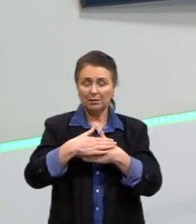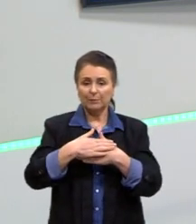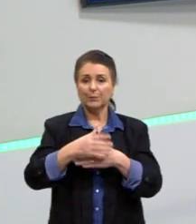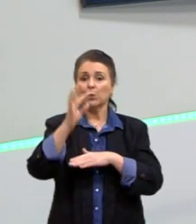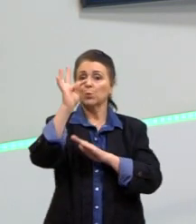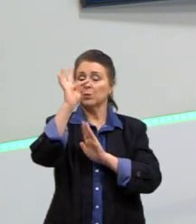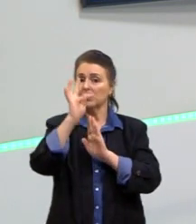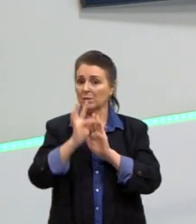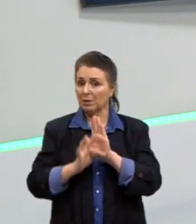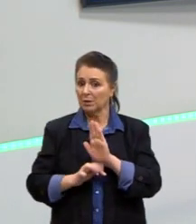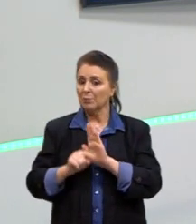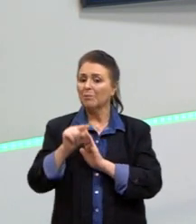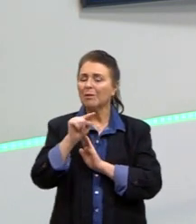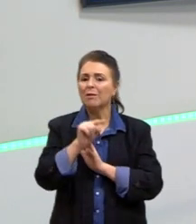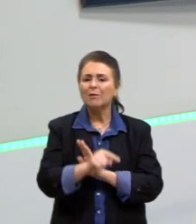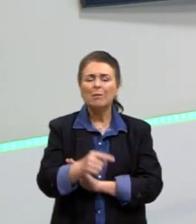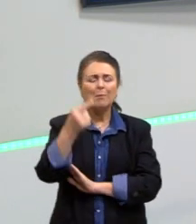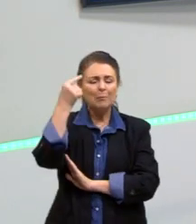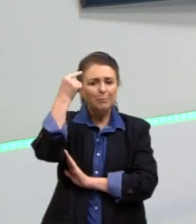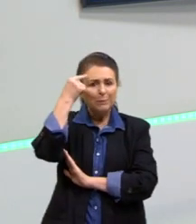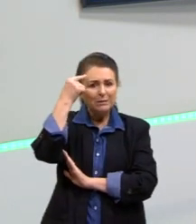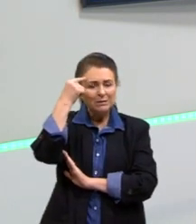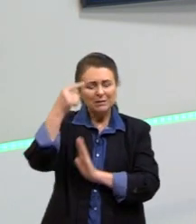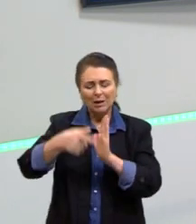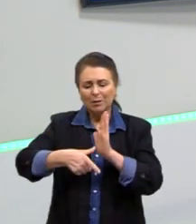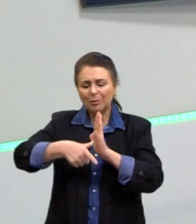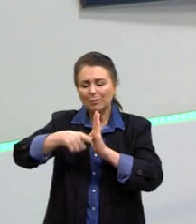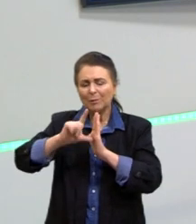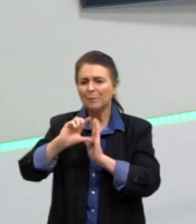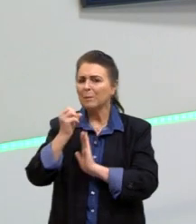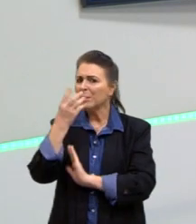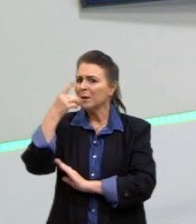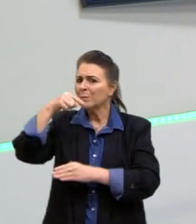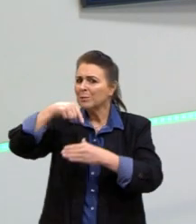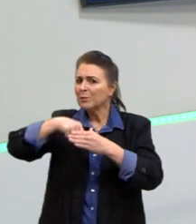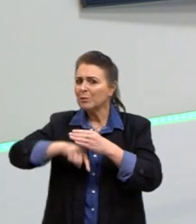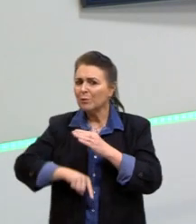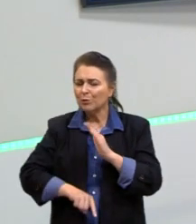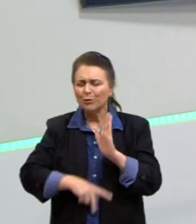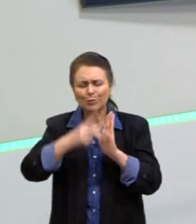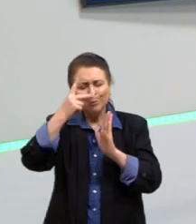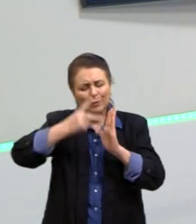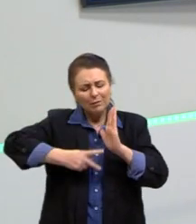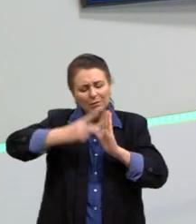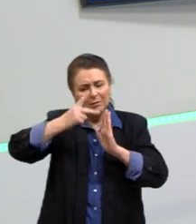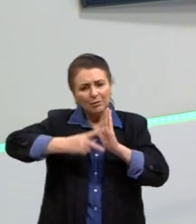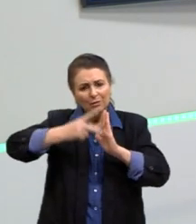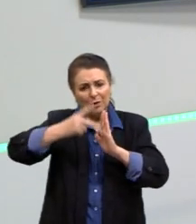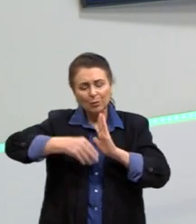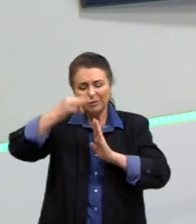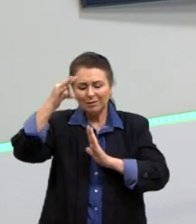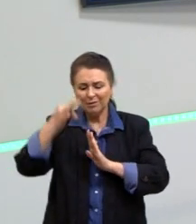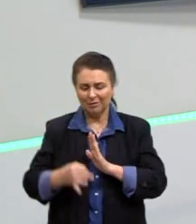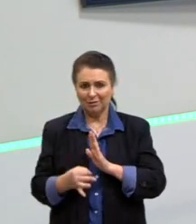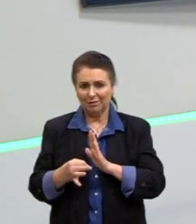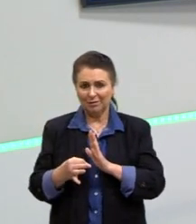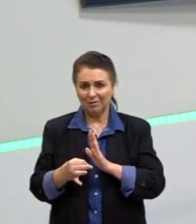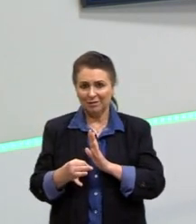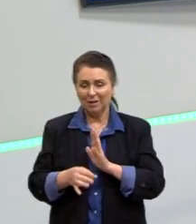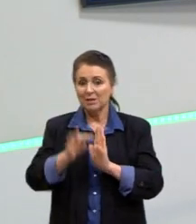foram muito bem pensados para estar ali. Eles foram planejados para estar ali. Eles